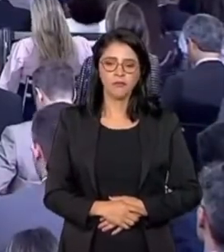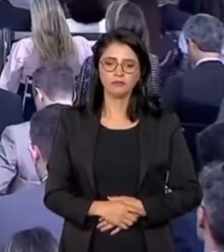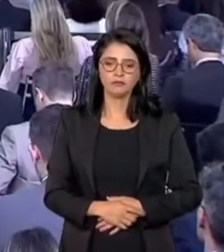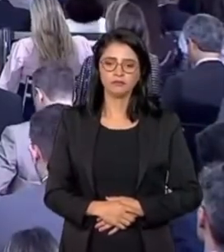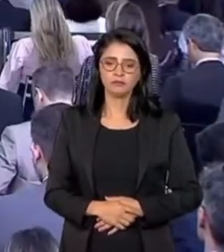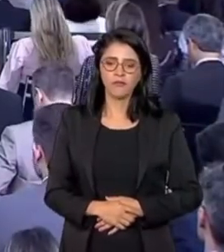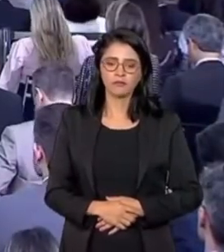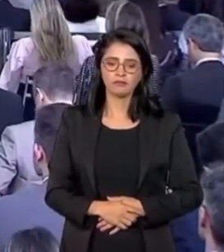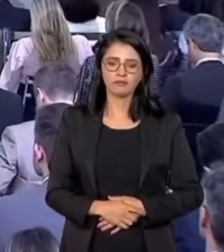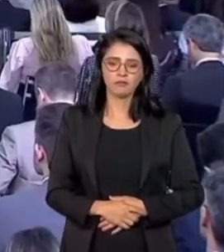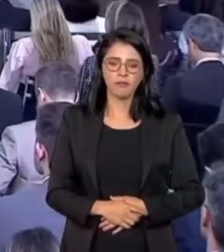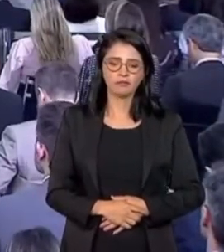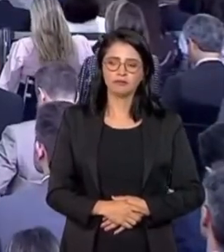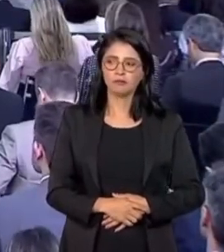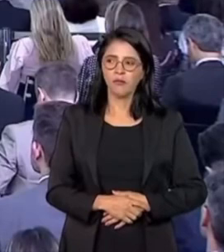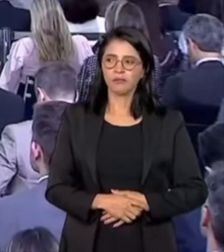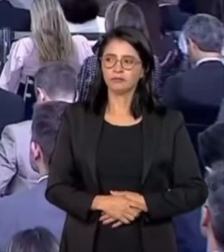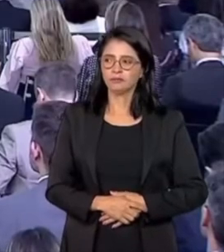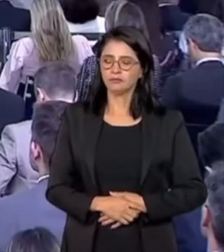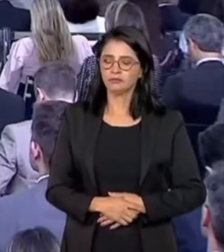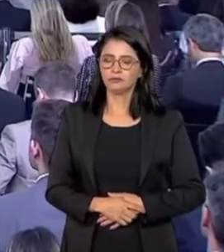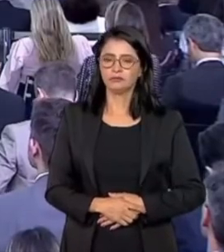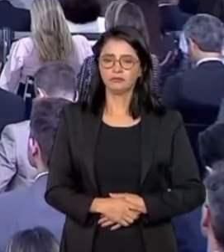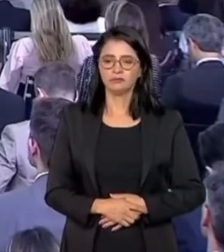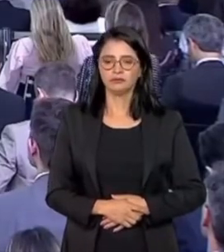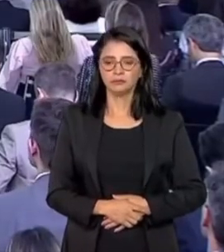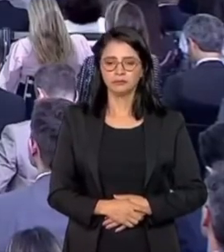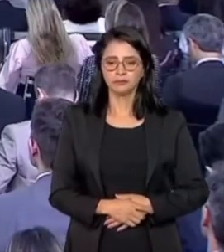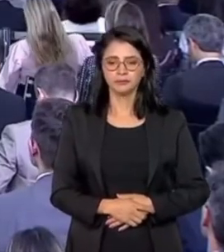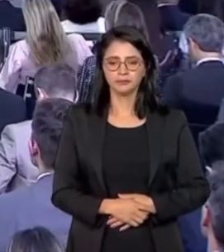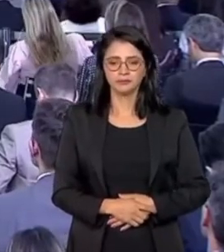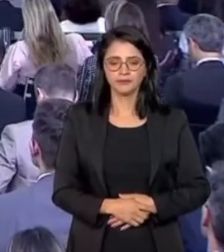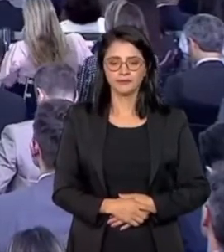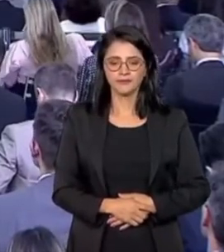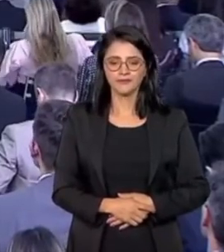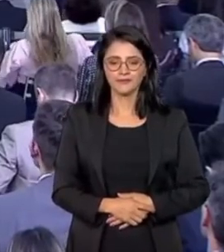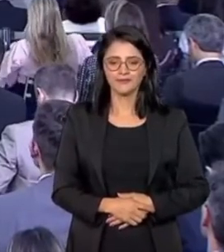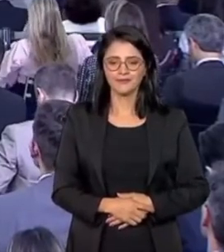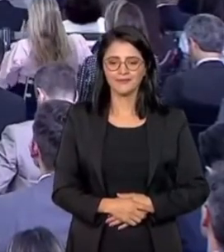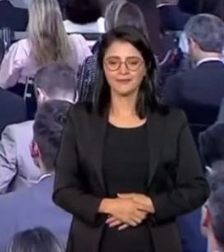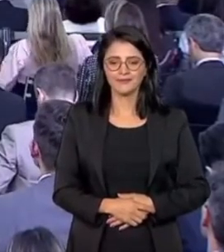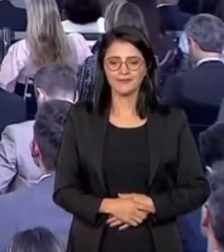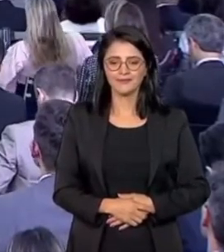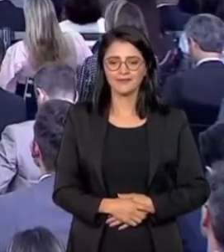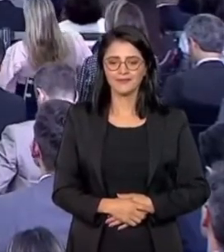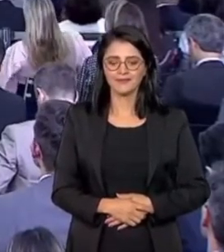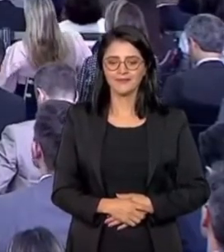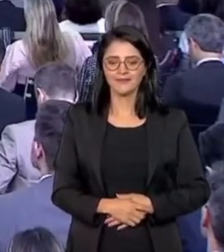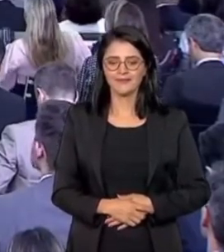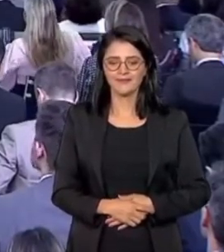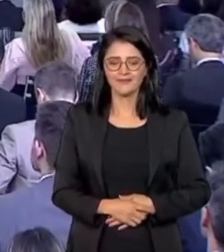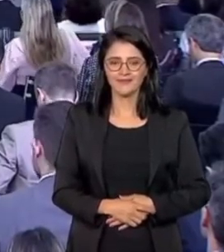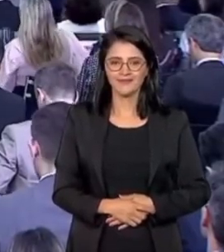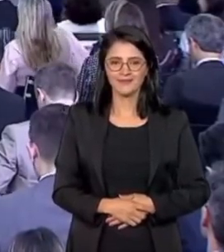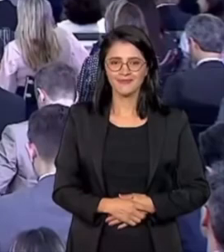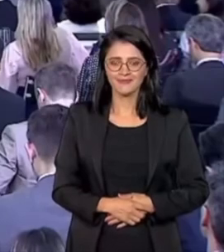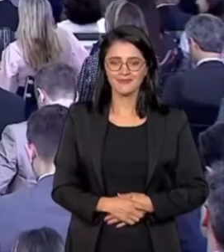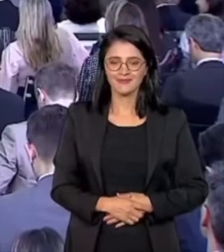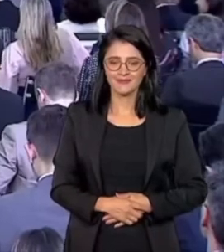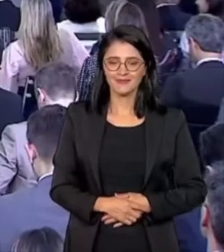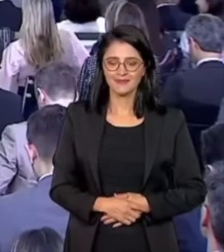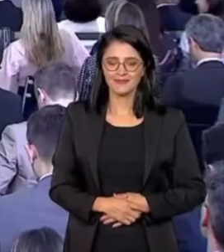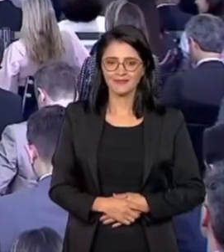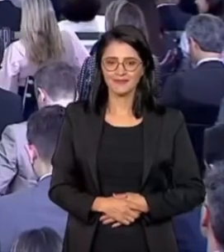como os residenciais e rurais, por exemplo, essa medida pode resultar em um acréscimo de 4,5 bilhões anuais